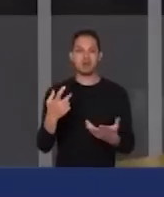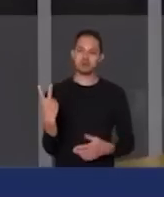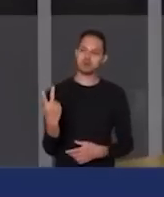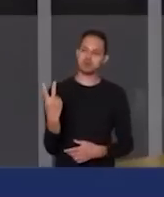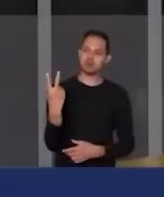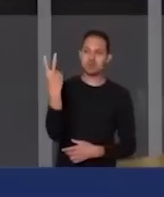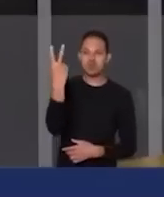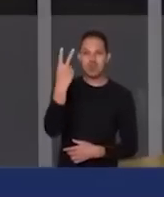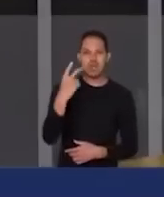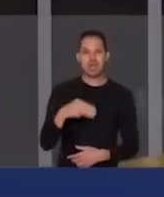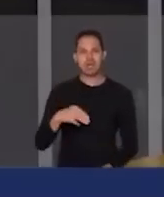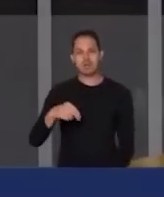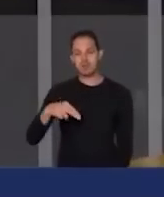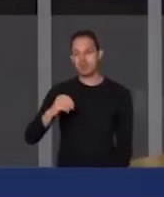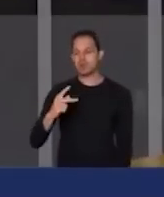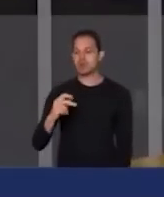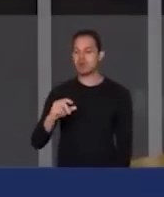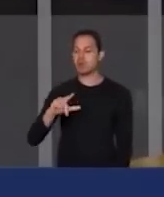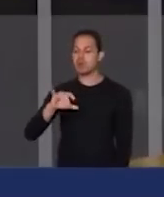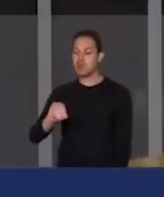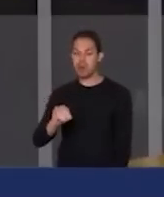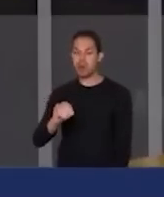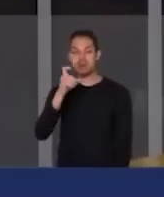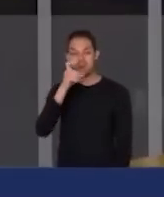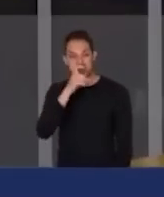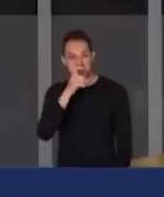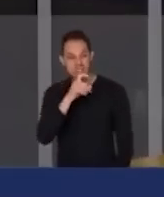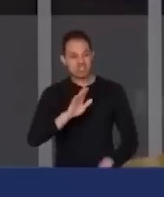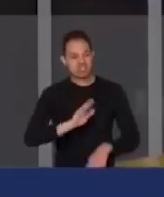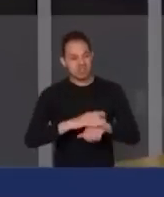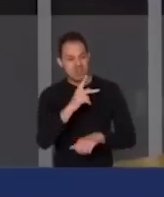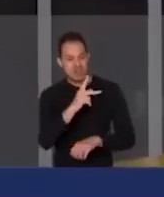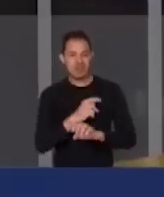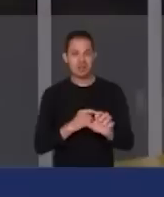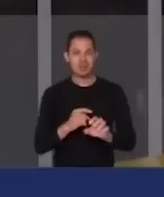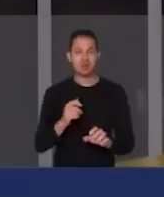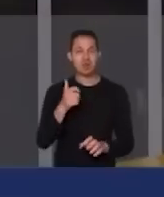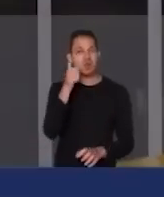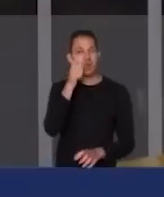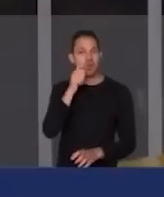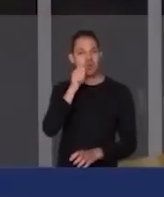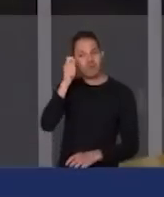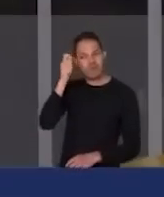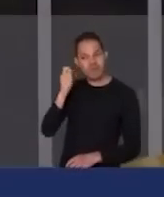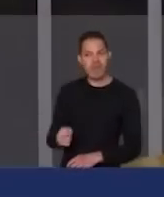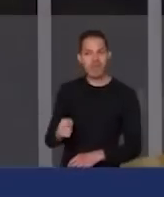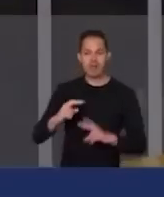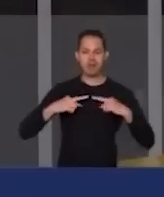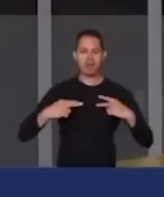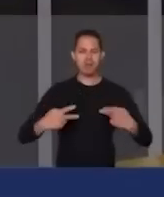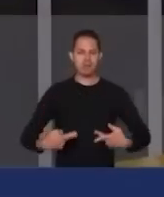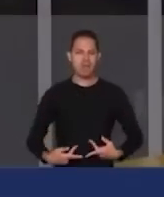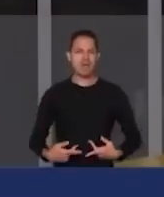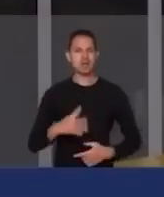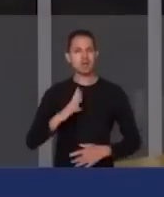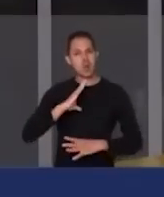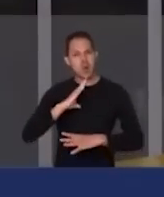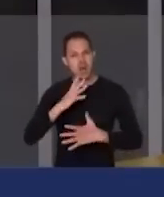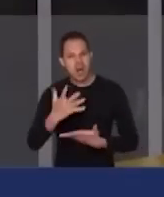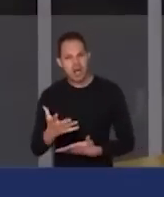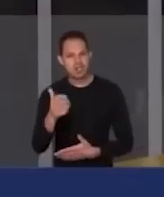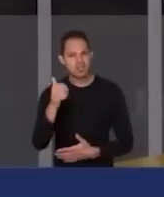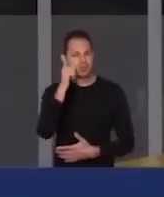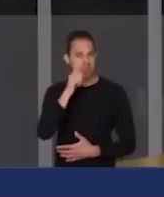é o parlamento. Hoje, a narrativa que circula aqui no plenário é de que pelo menos um terço dos parlamentares defende a